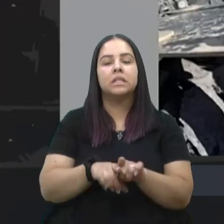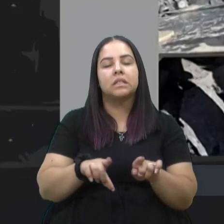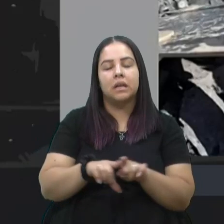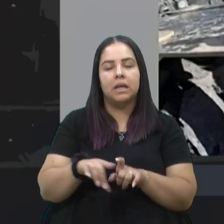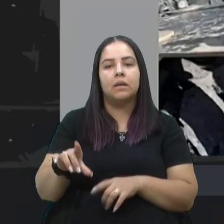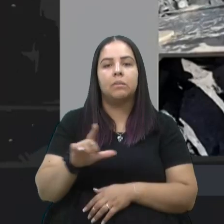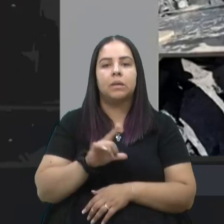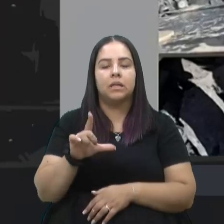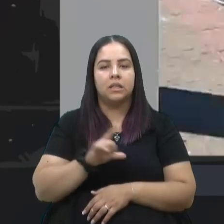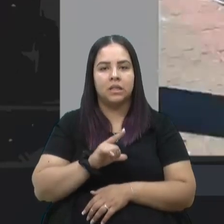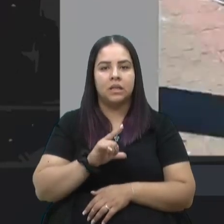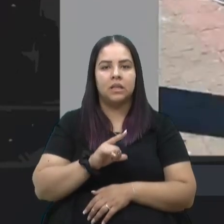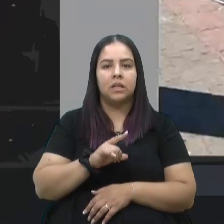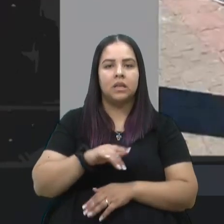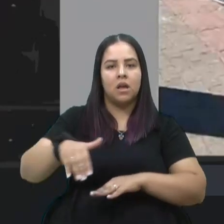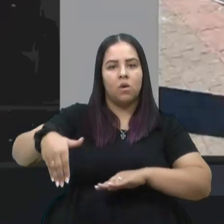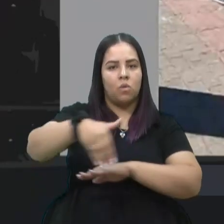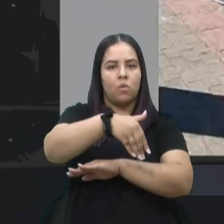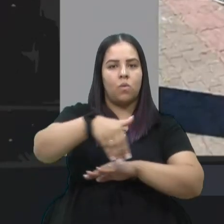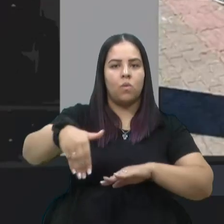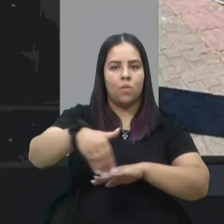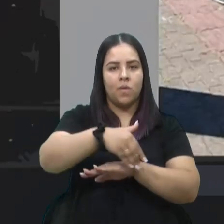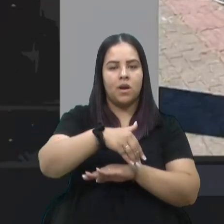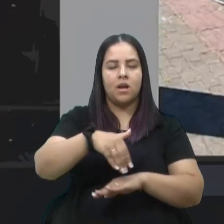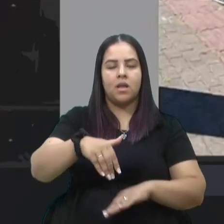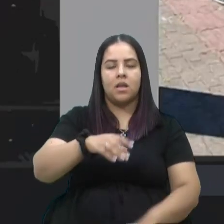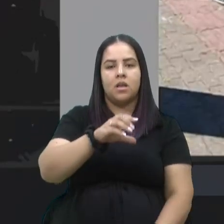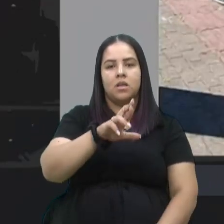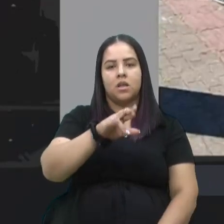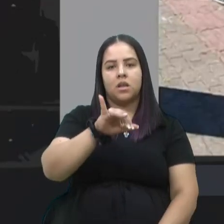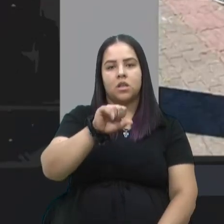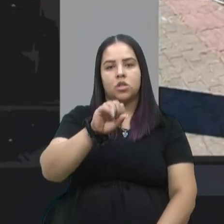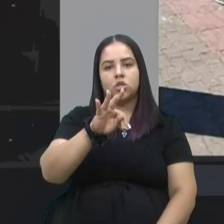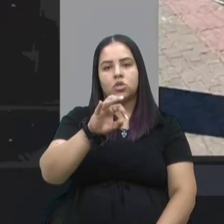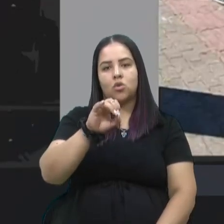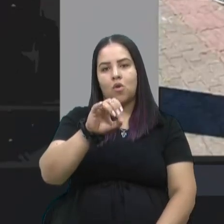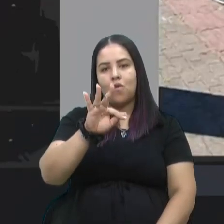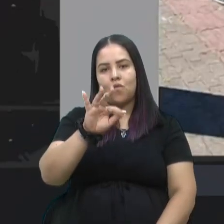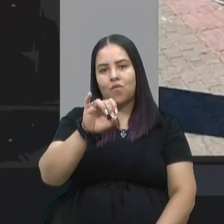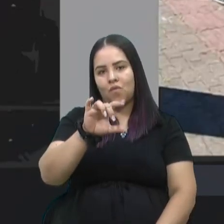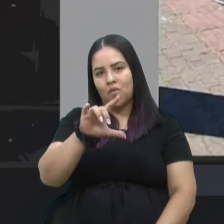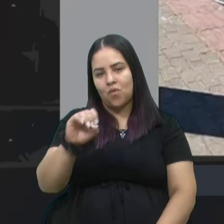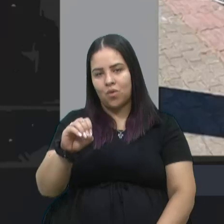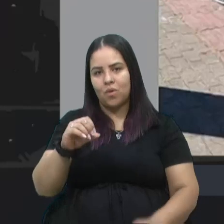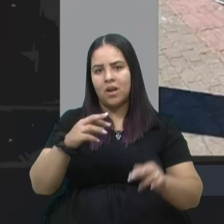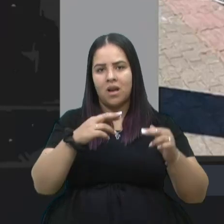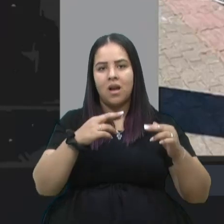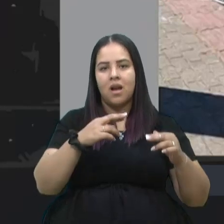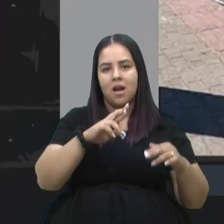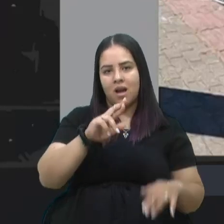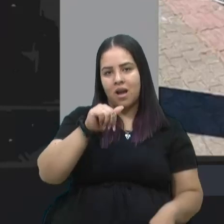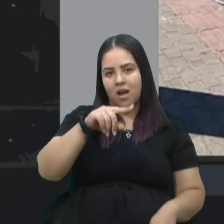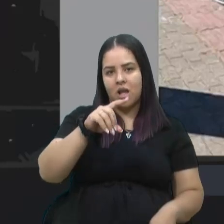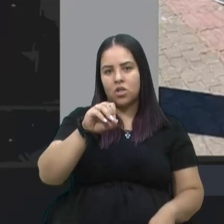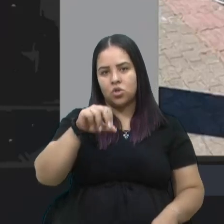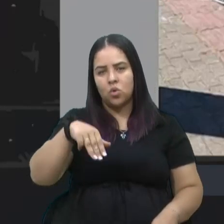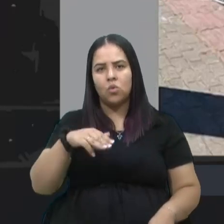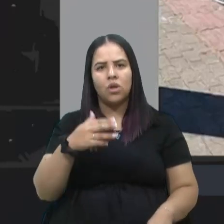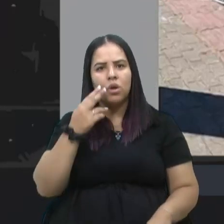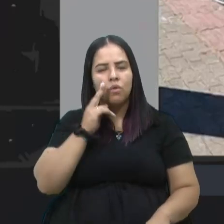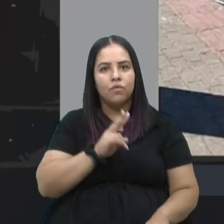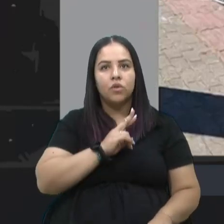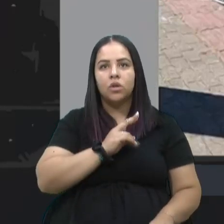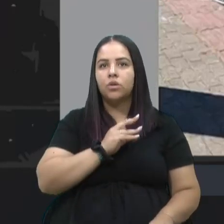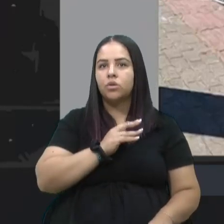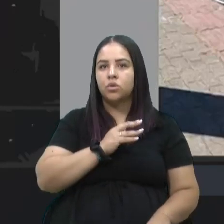rua Cristóforo Randon, que eu tenho passado algumas vezes lá e eu fico estarrecido com aquela